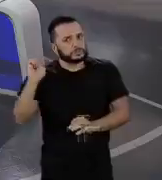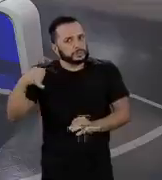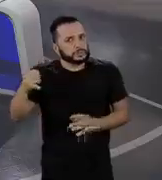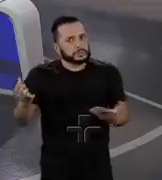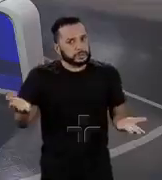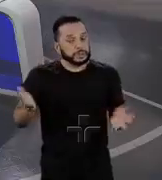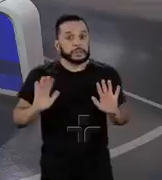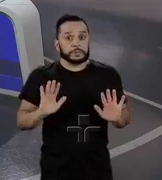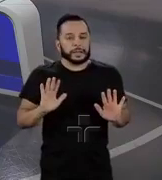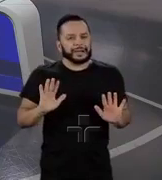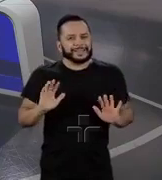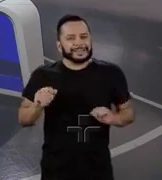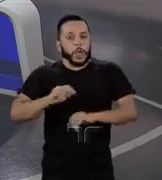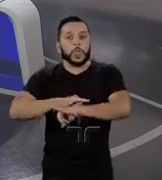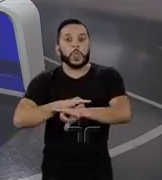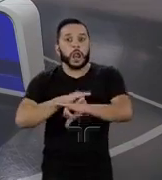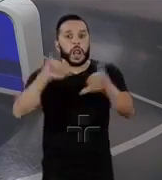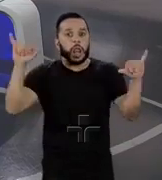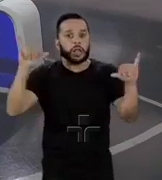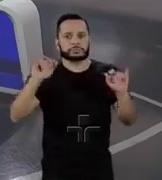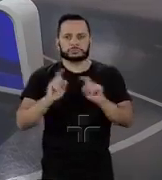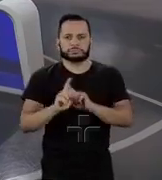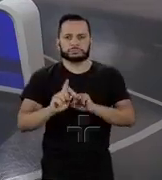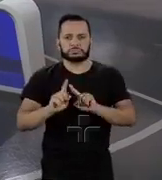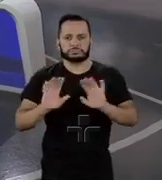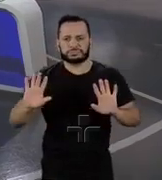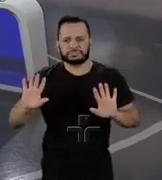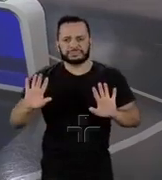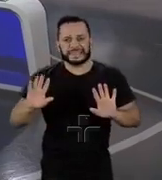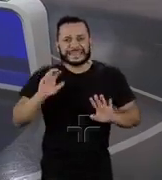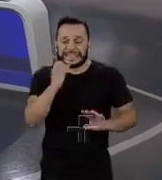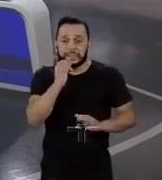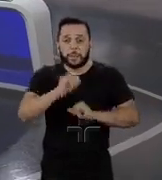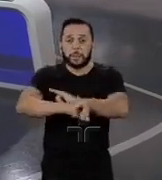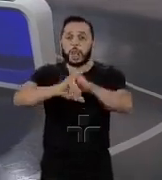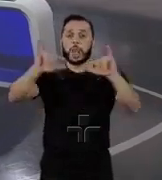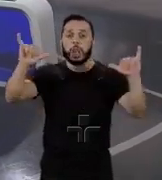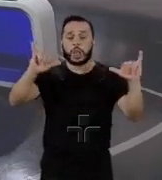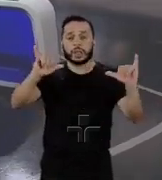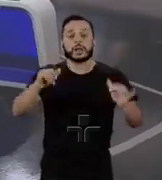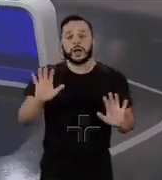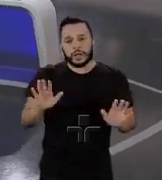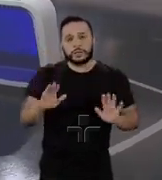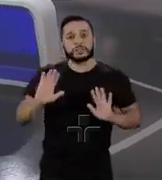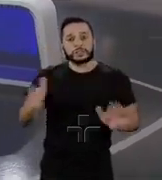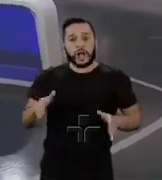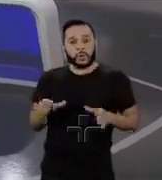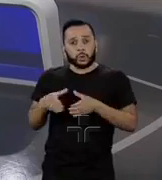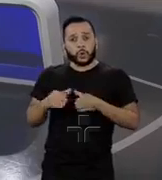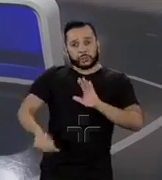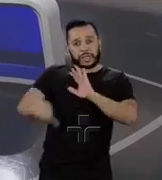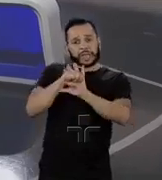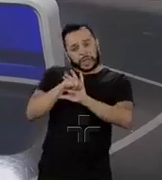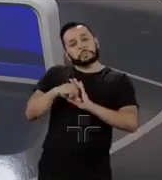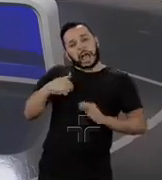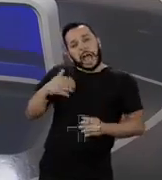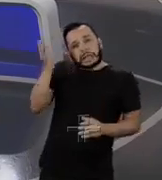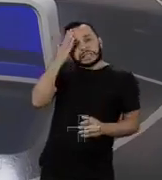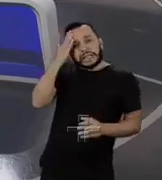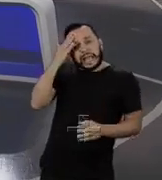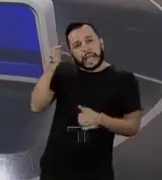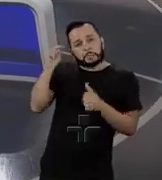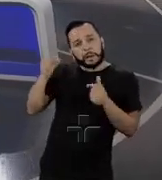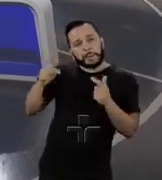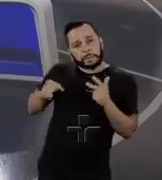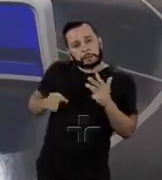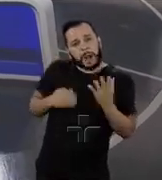da intervenção não tornar tudo muito claro. Porque ao tornar muito claro, você de repente está numa situação do ponto de vista da intervenção de uma certa